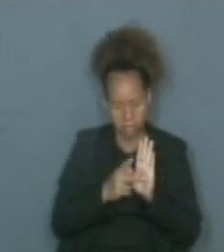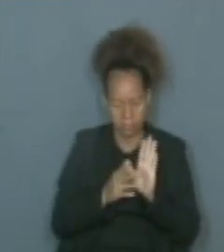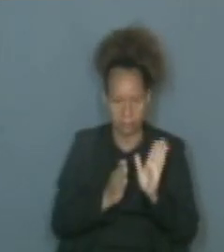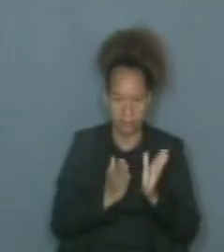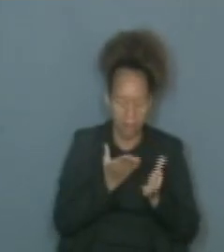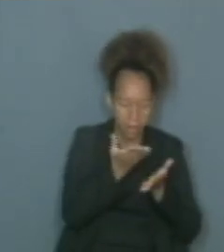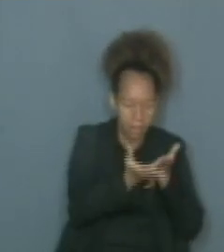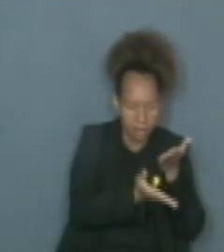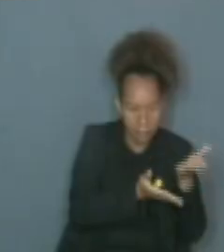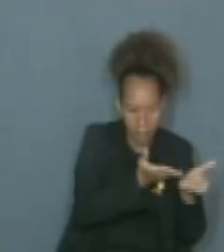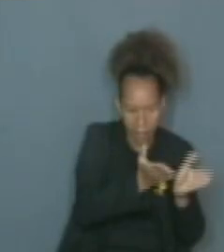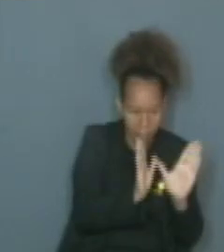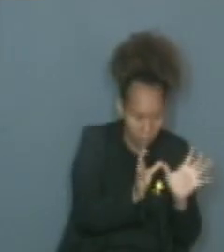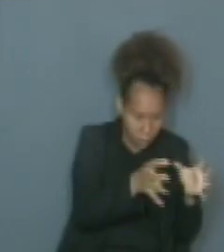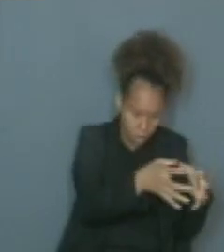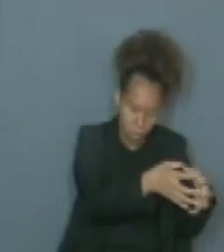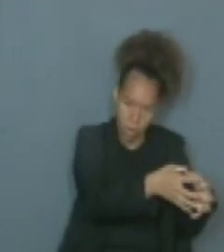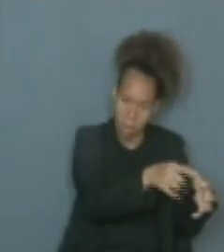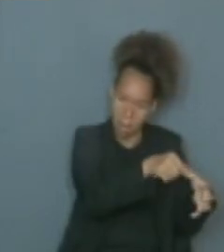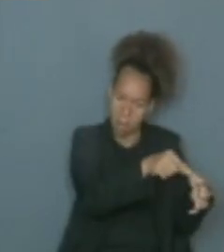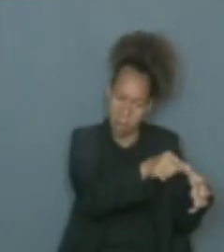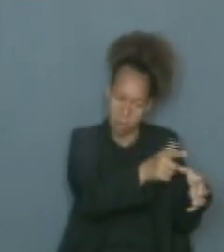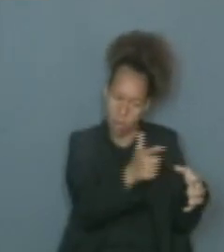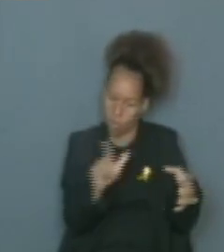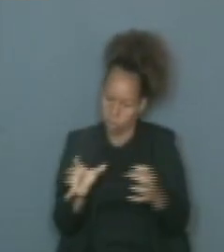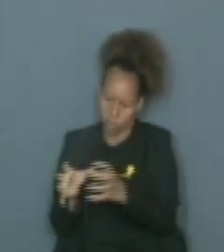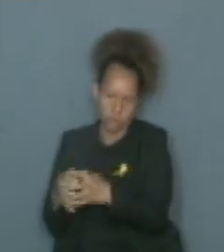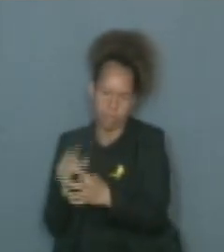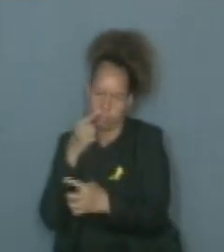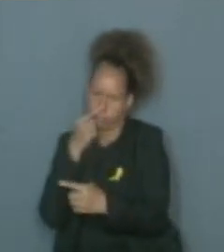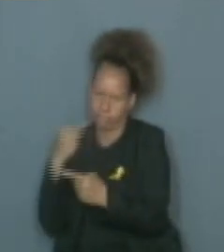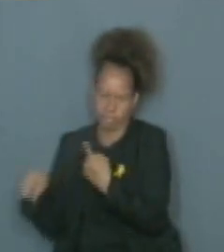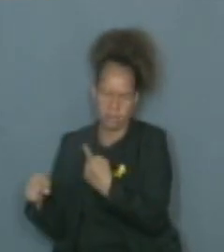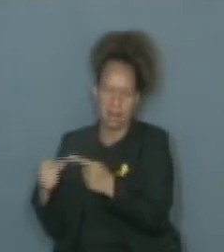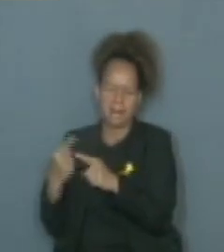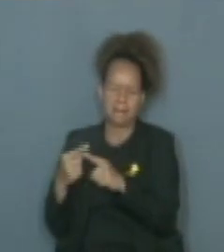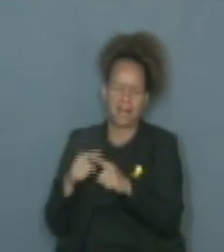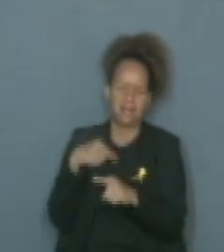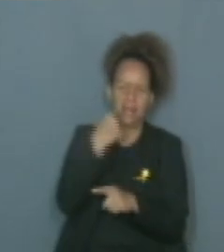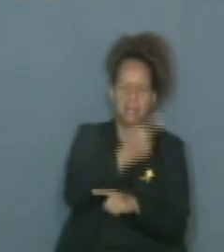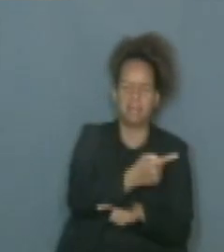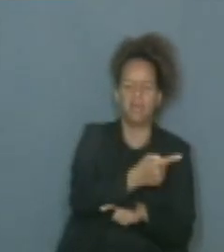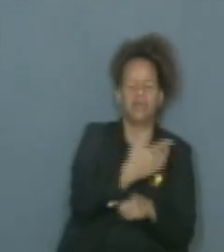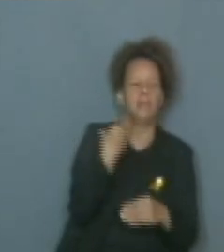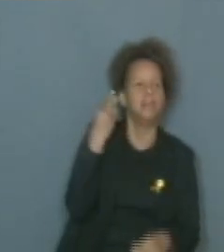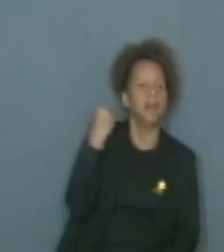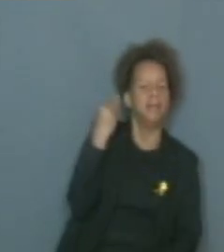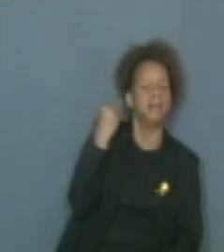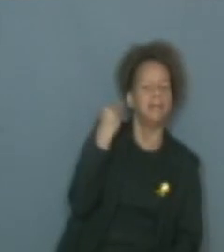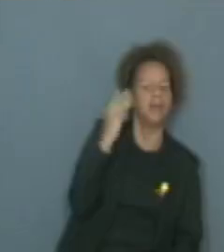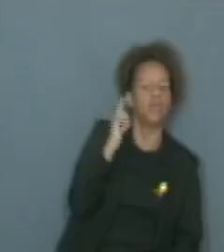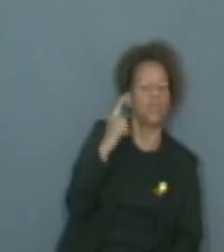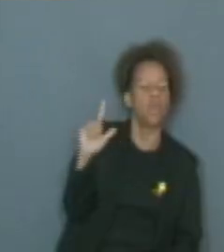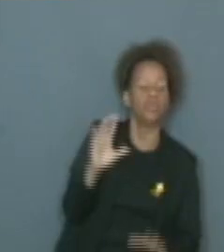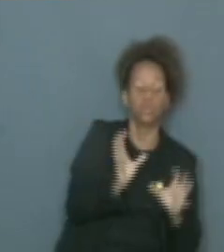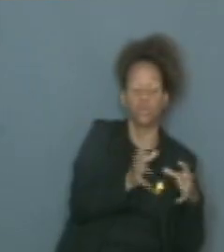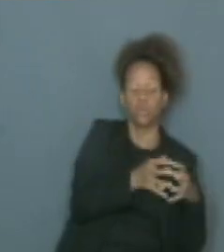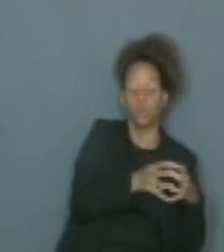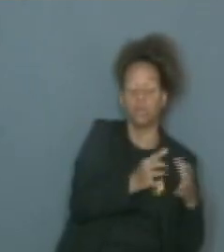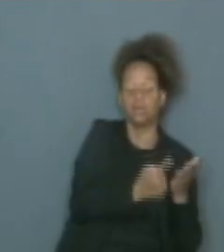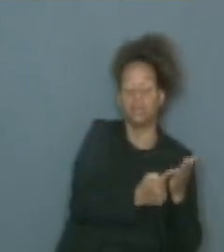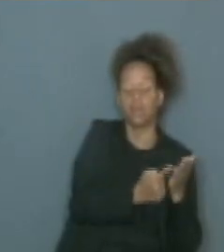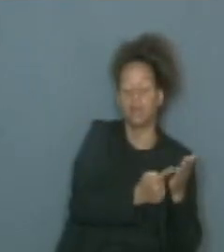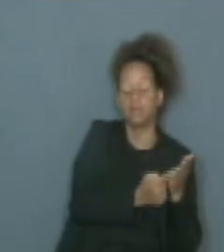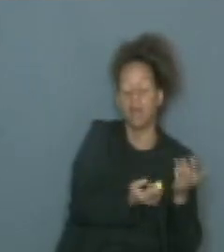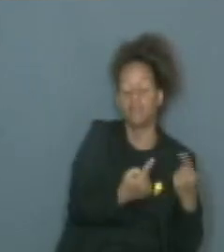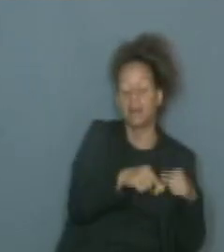atende a determinados grupos e não a outros grupos. Para quê? Para depois ir lá negociar com os outros grupos e firmar a